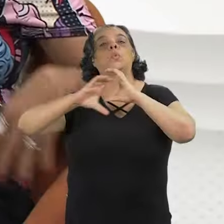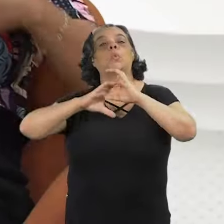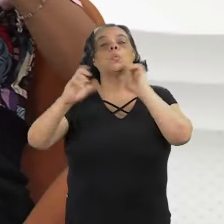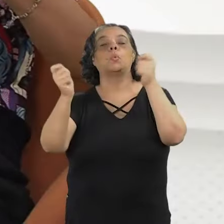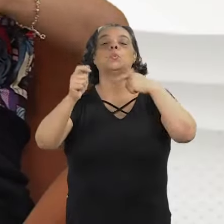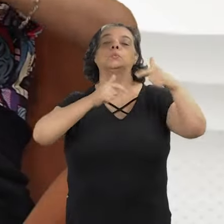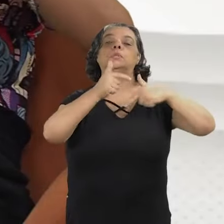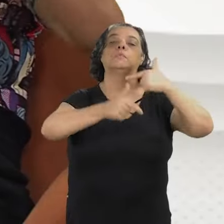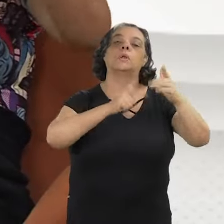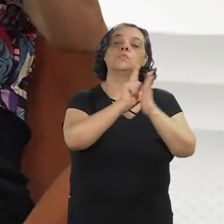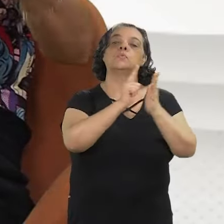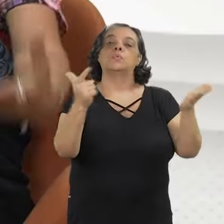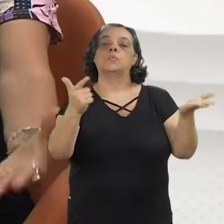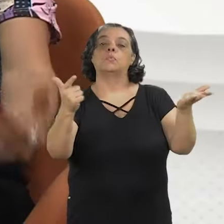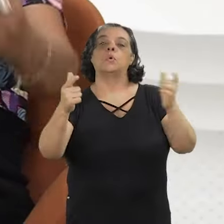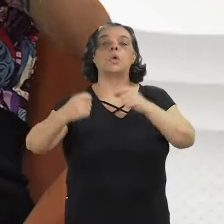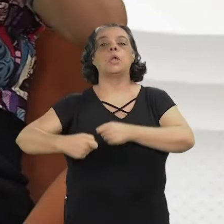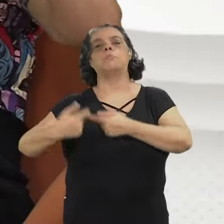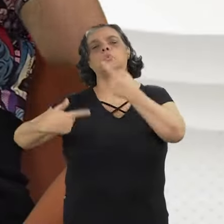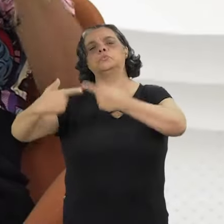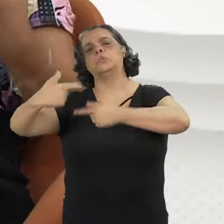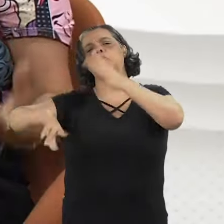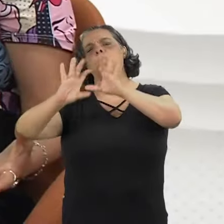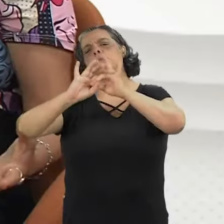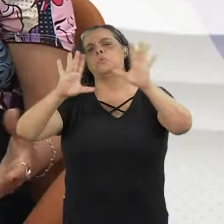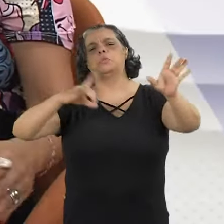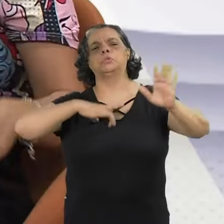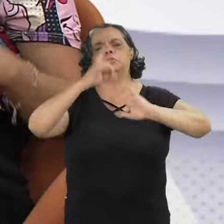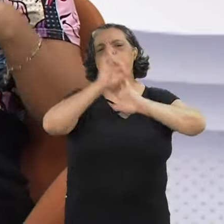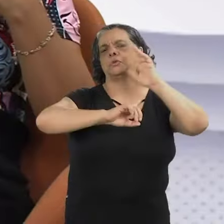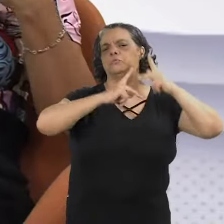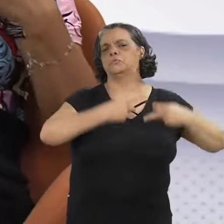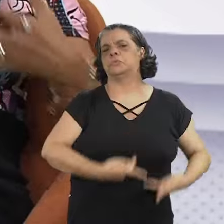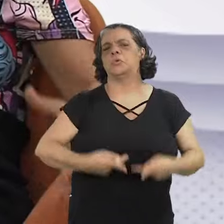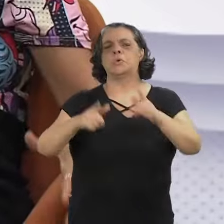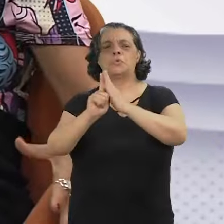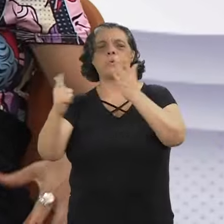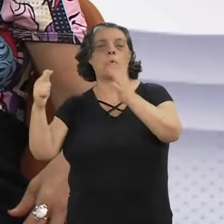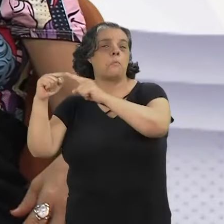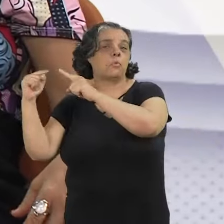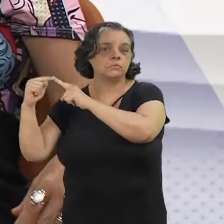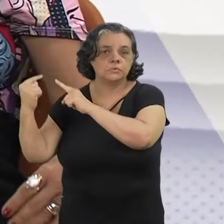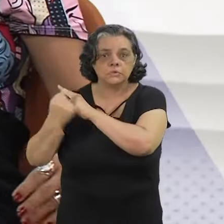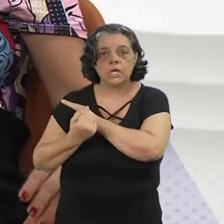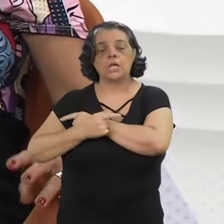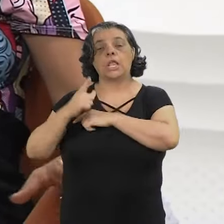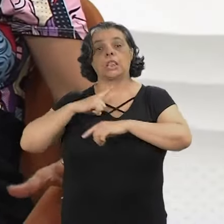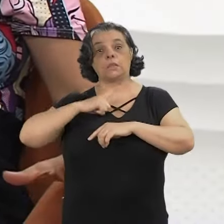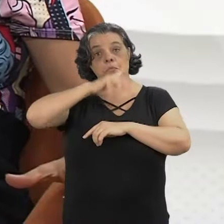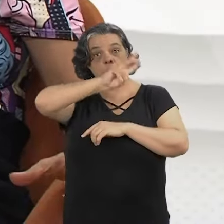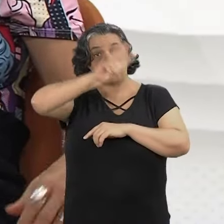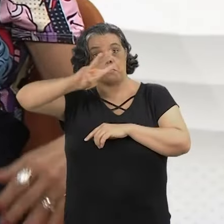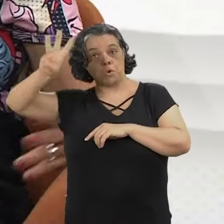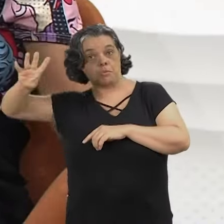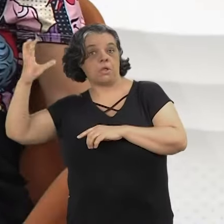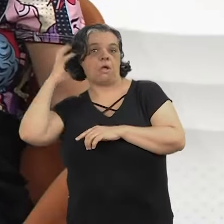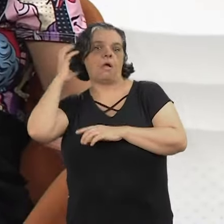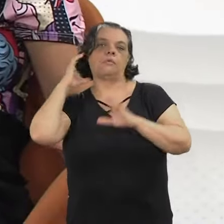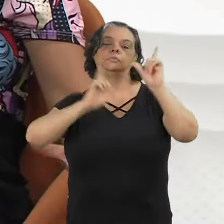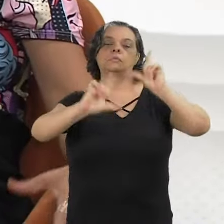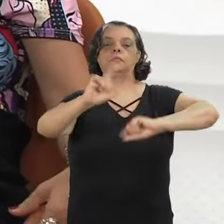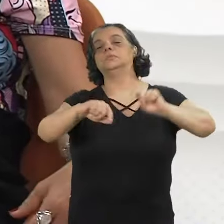comunicação trabalho com Jornalismo e políticas públicas Jornalismo e direitos humanos jornalismo comunitário e com mídias como